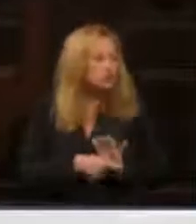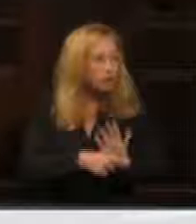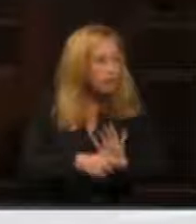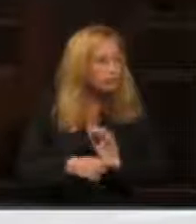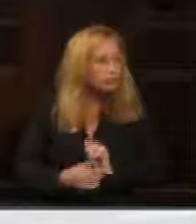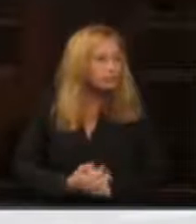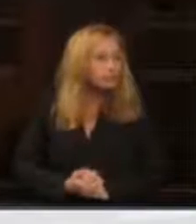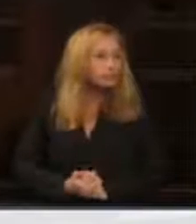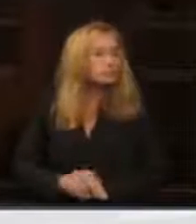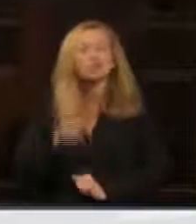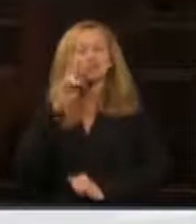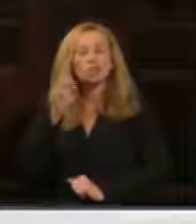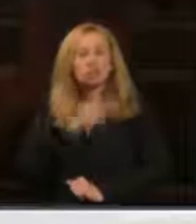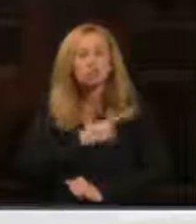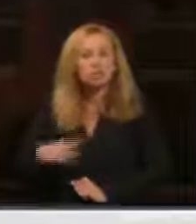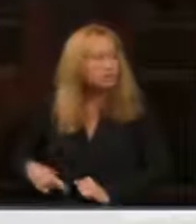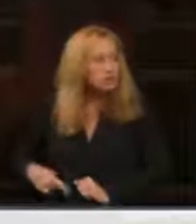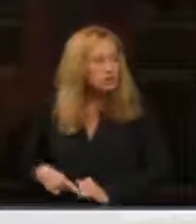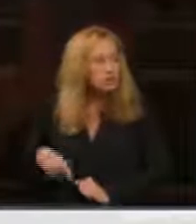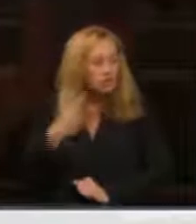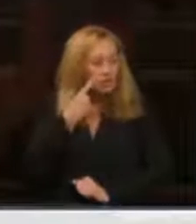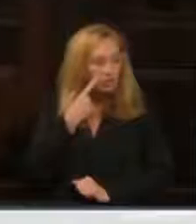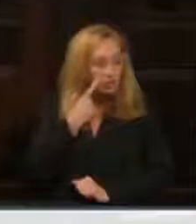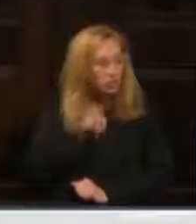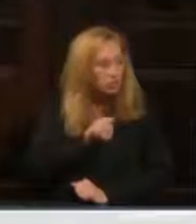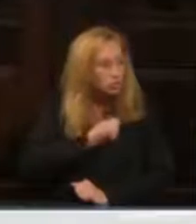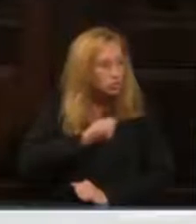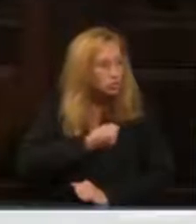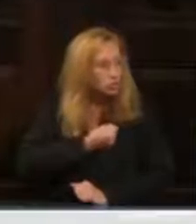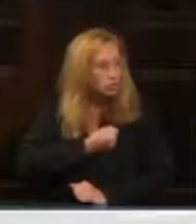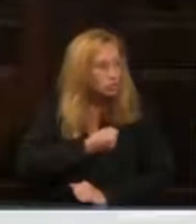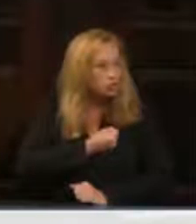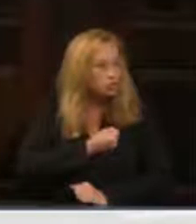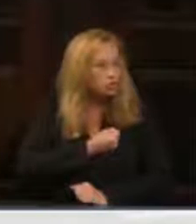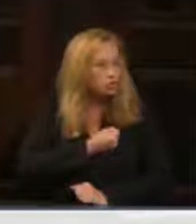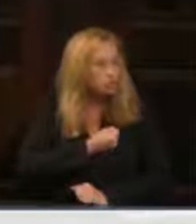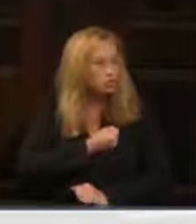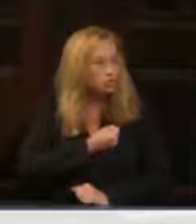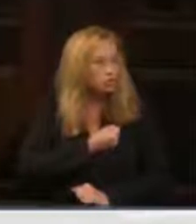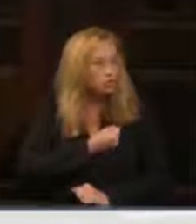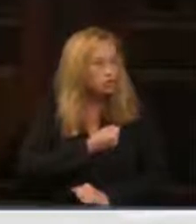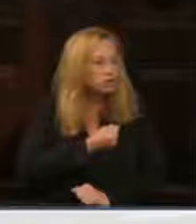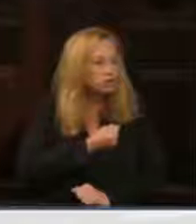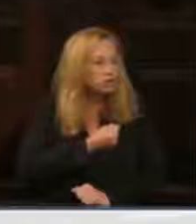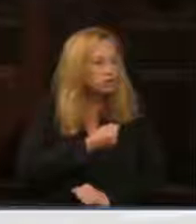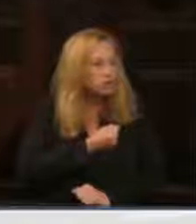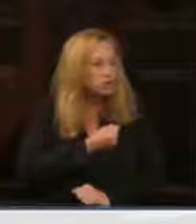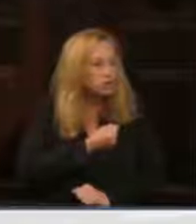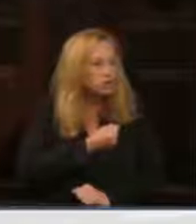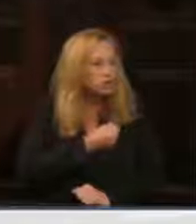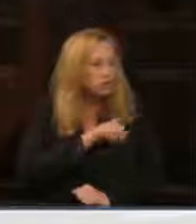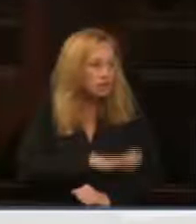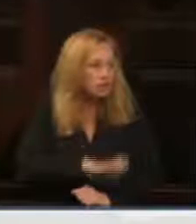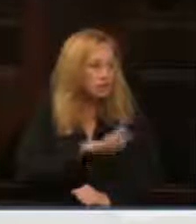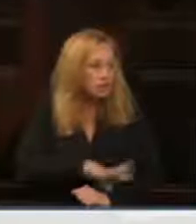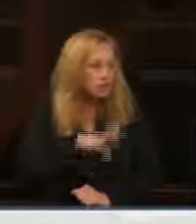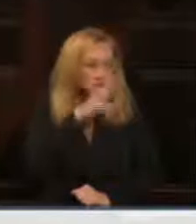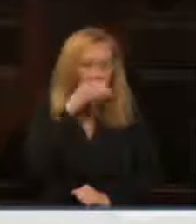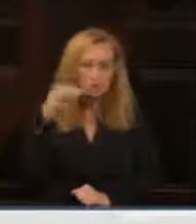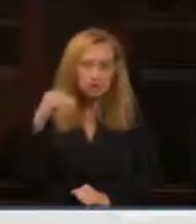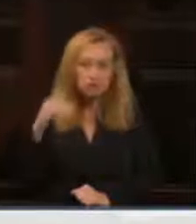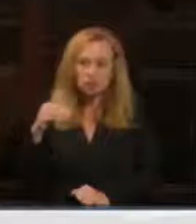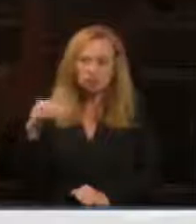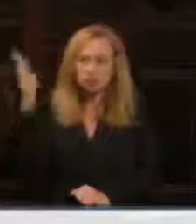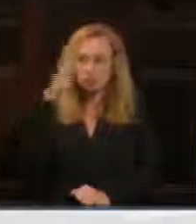aí, senhor presidente, olhar os dados sobre a vitimização de crianças e adolescentes no